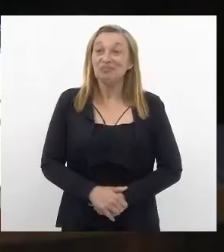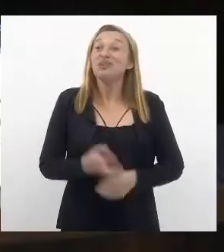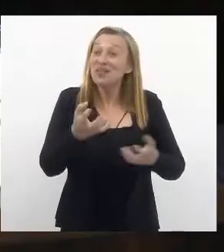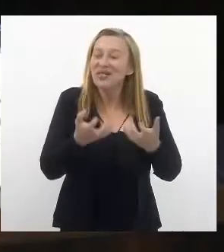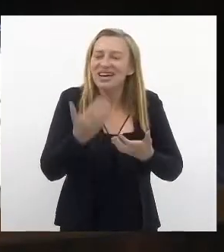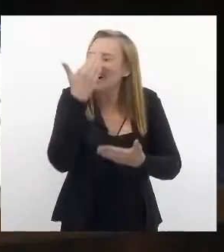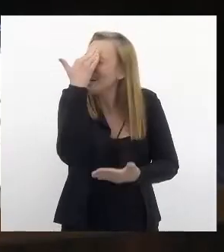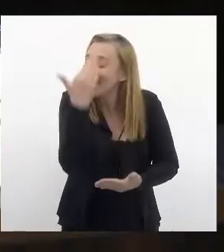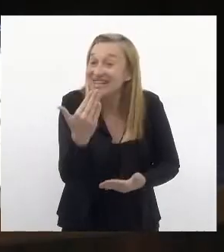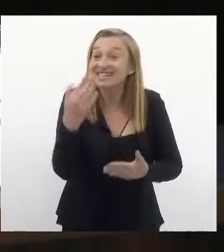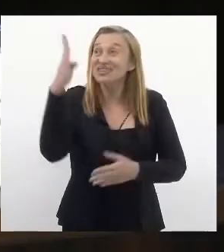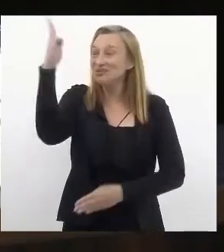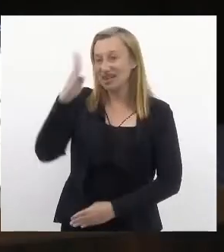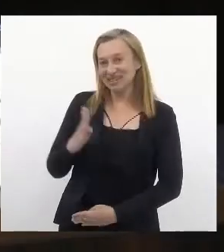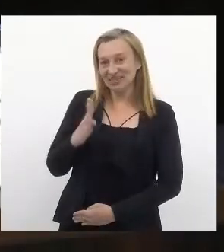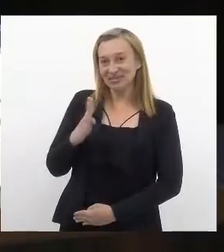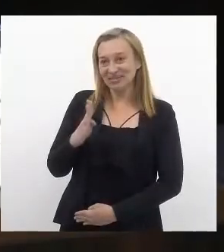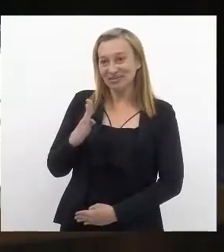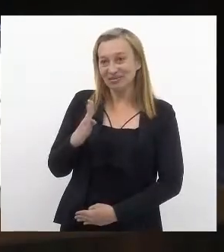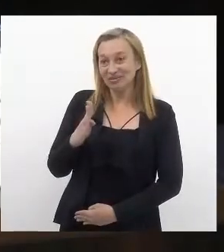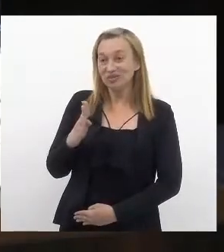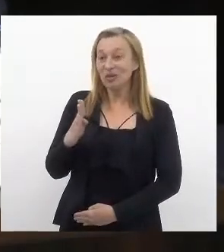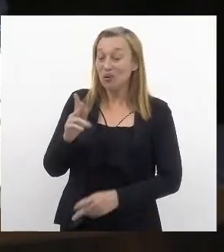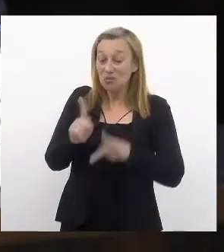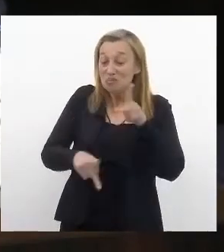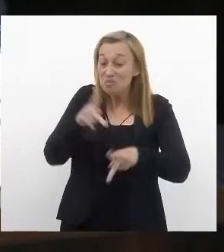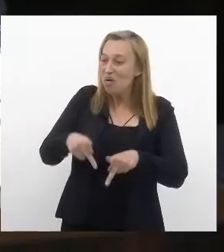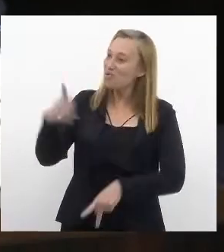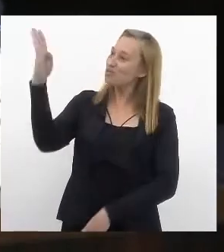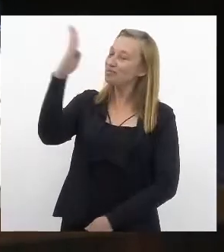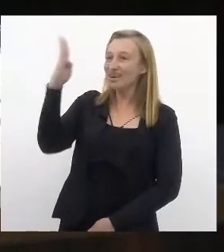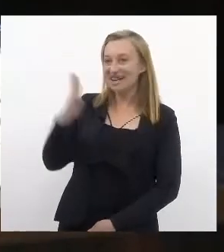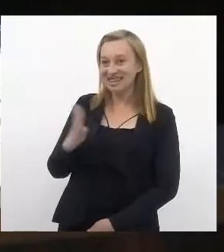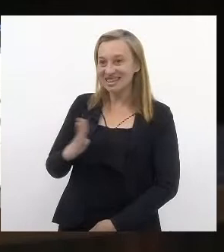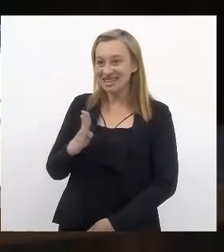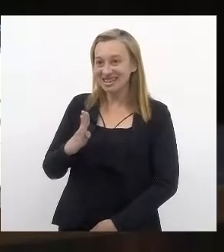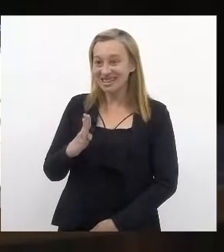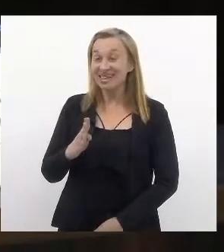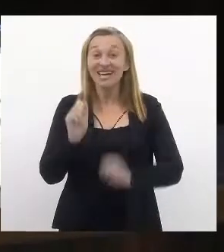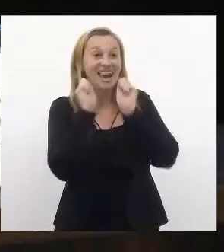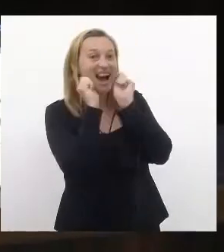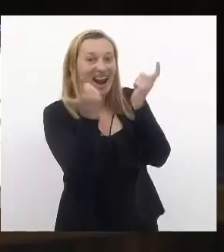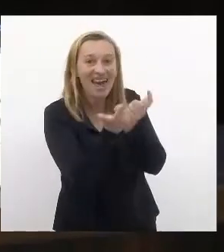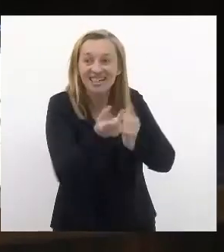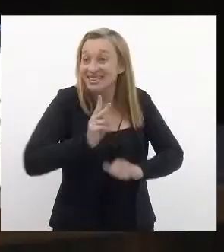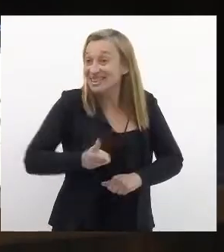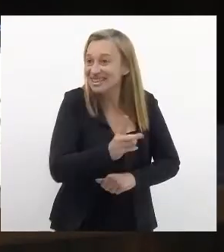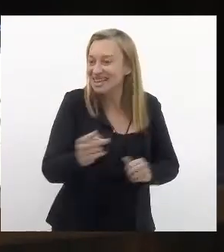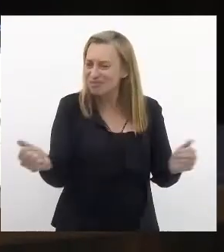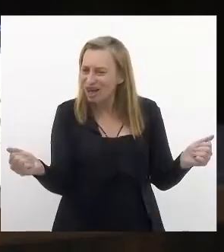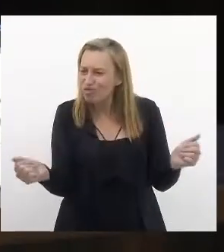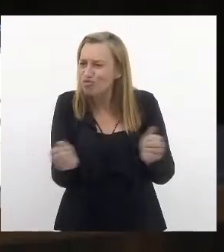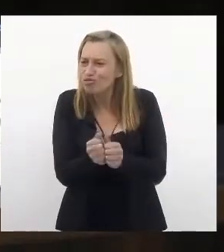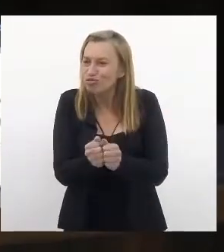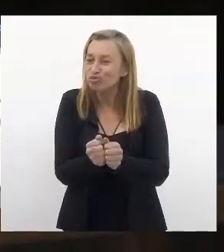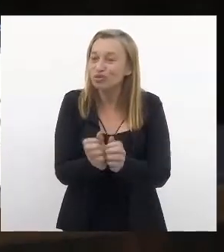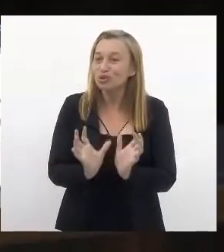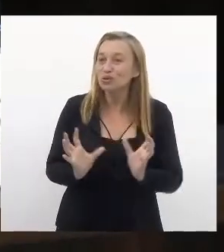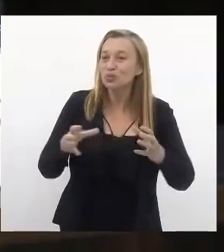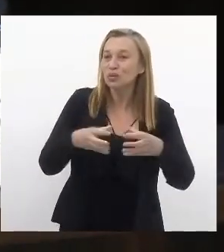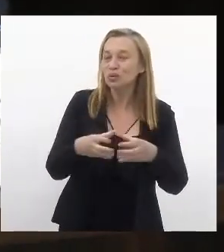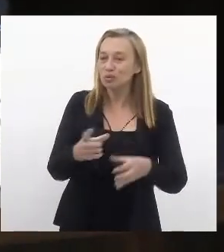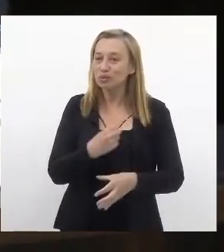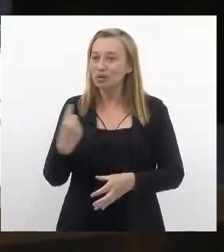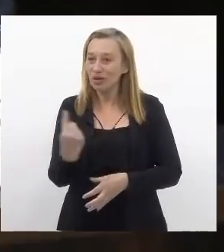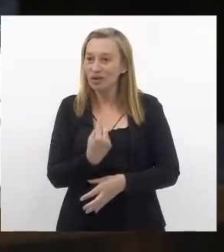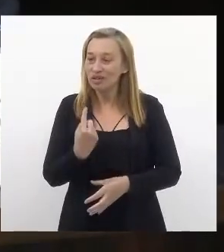quero agradecer ao Brasil, o povo brasileiro, e ao Alerj, que sempre está em braços abertos à nossa comunidade,